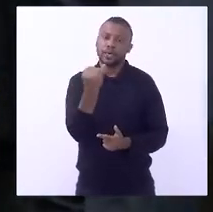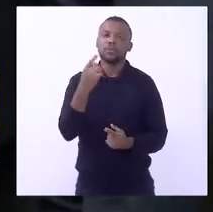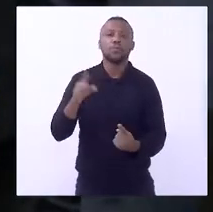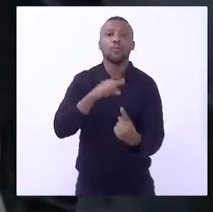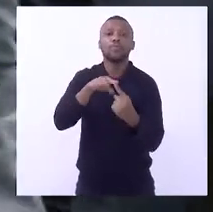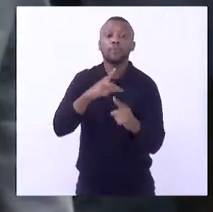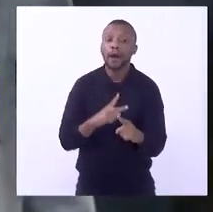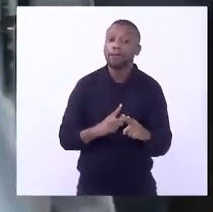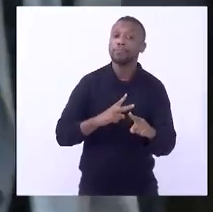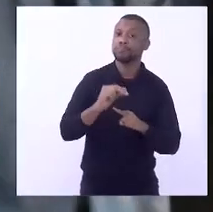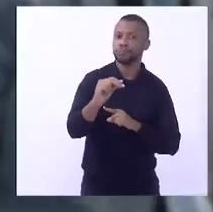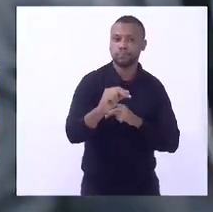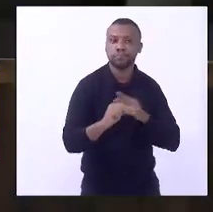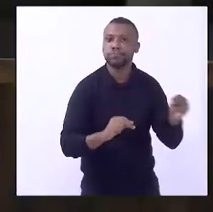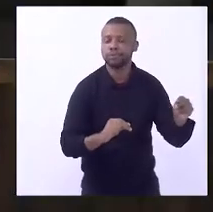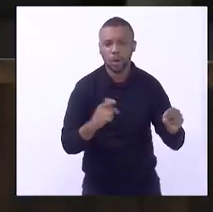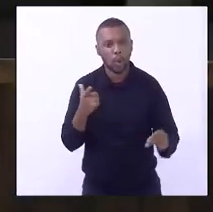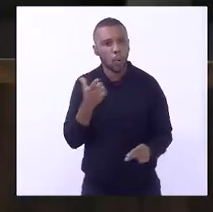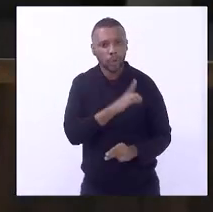obrigado.